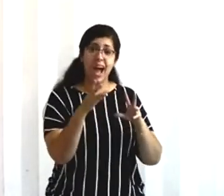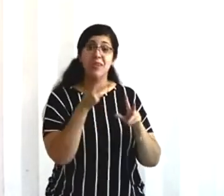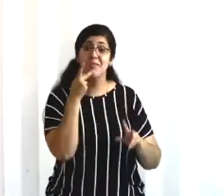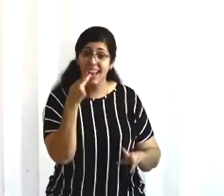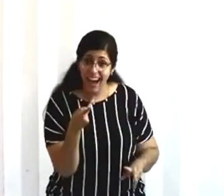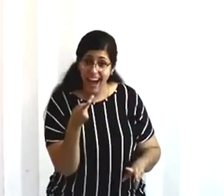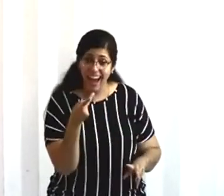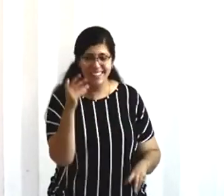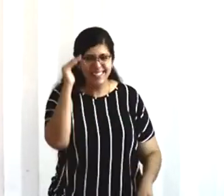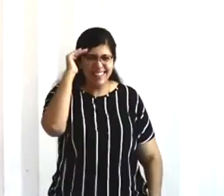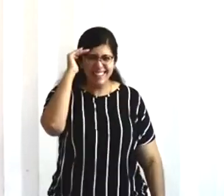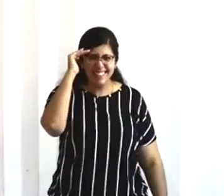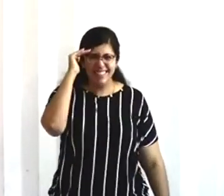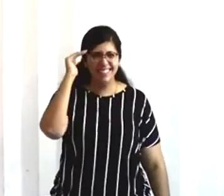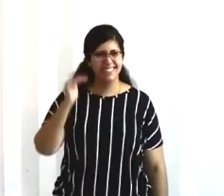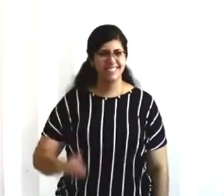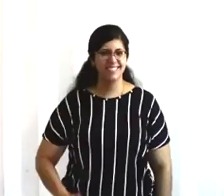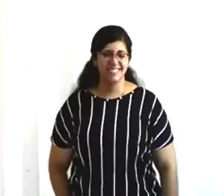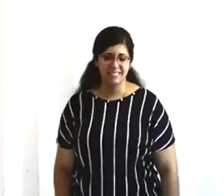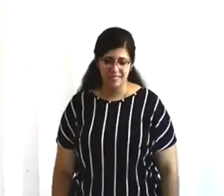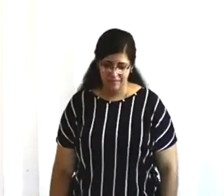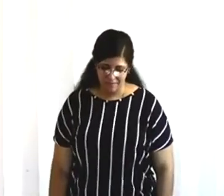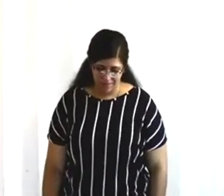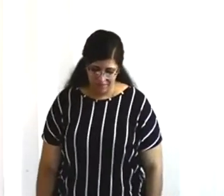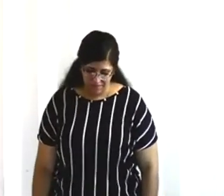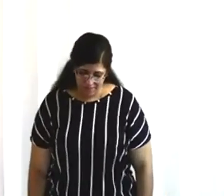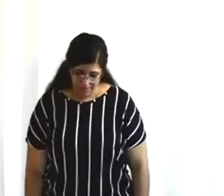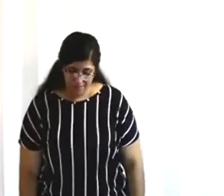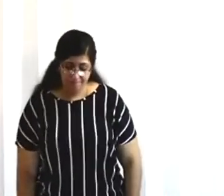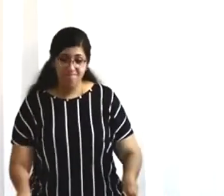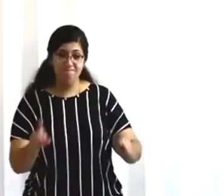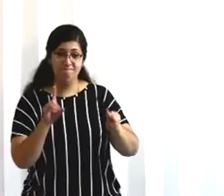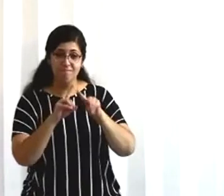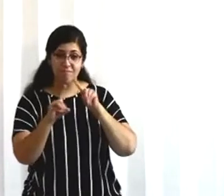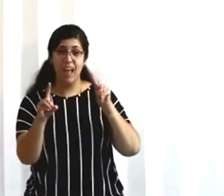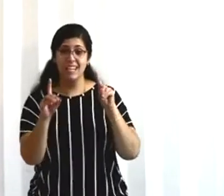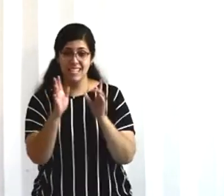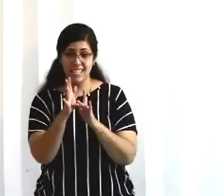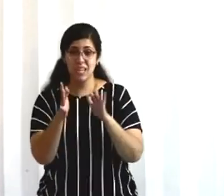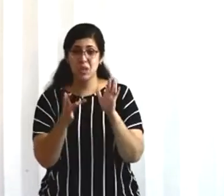da natureza humana, que teve que passar por tudo isso,